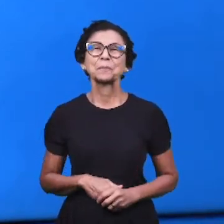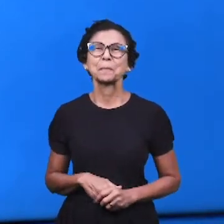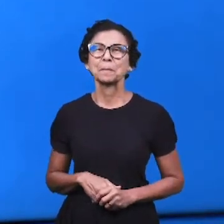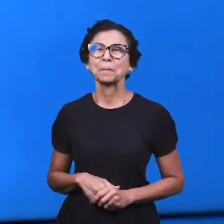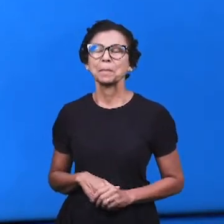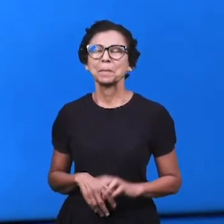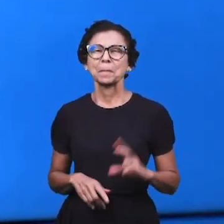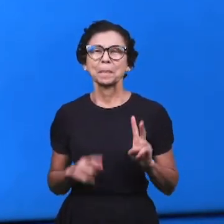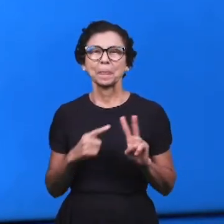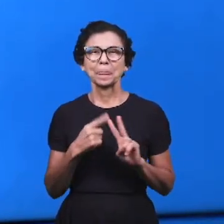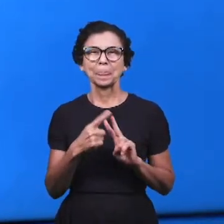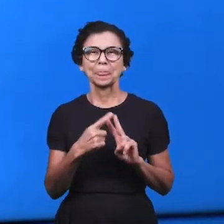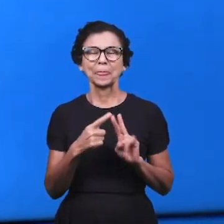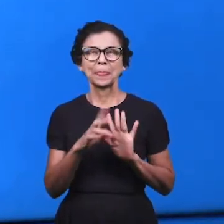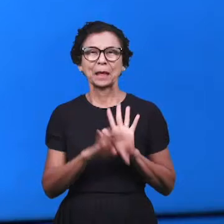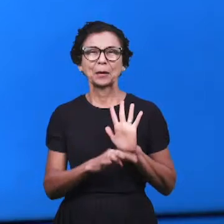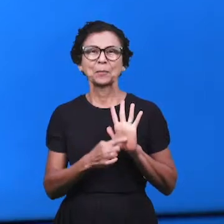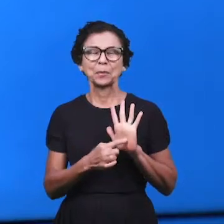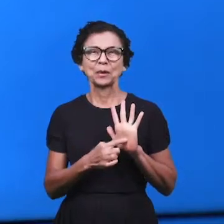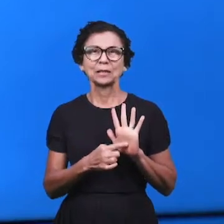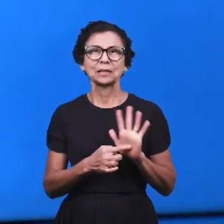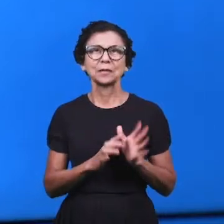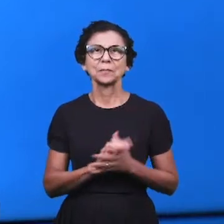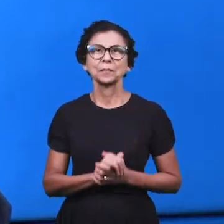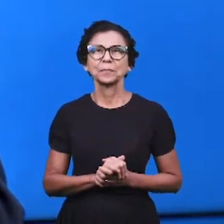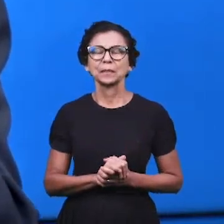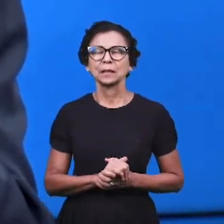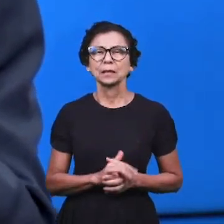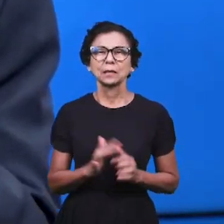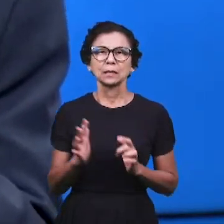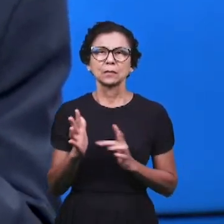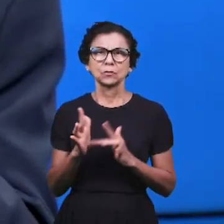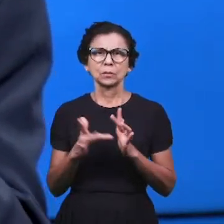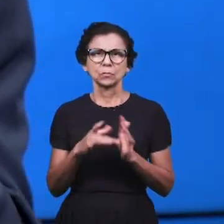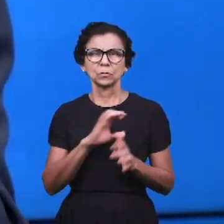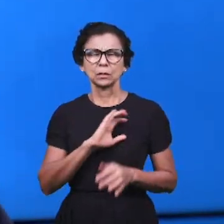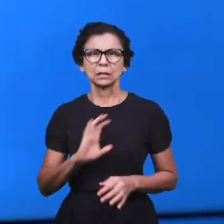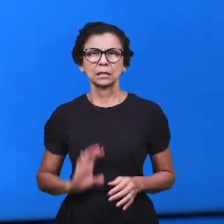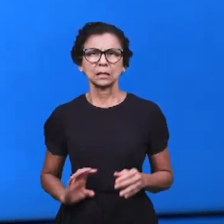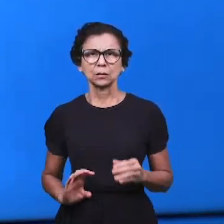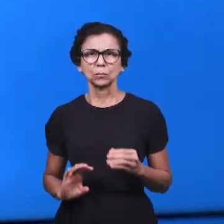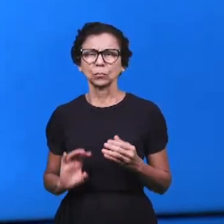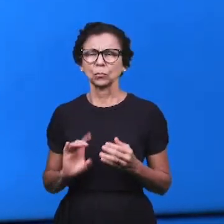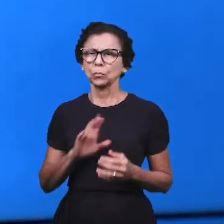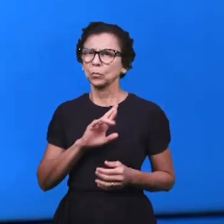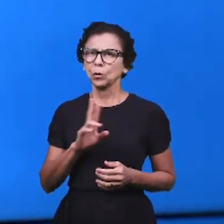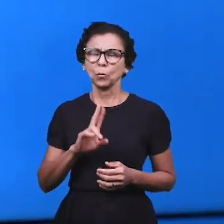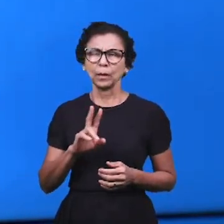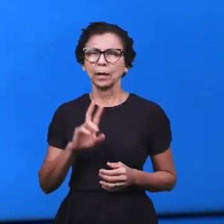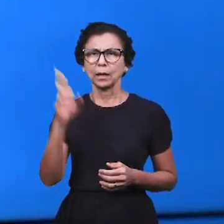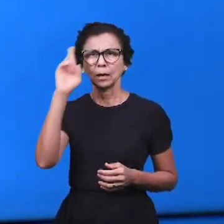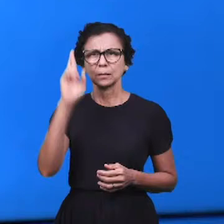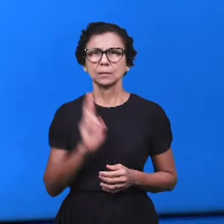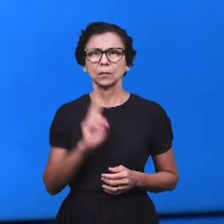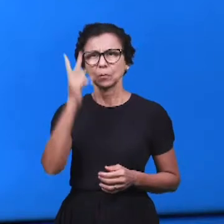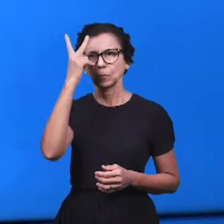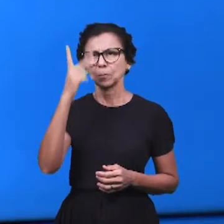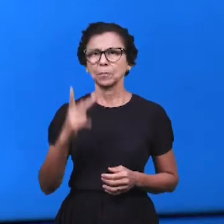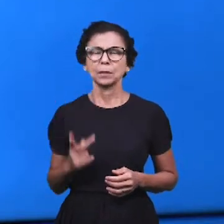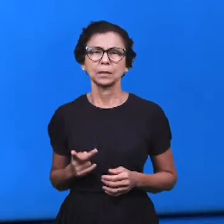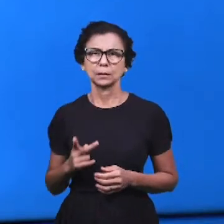realmente mostram, né, que Jesus Cristo, ele não vem da razão, mas ele não é da razão humana, né? Mas ele vem